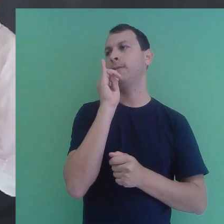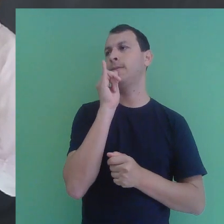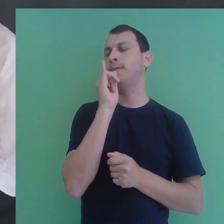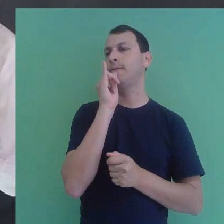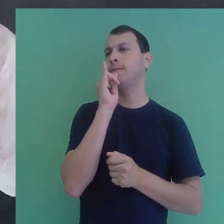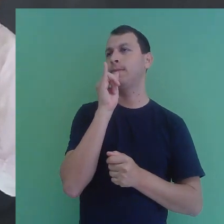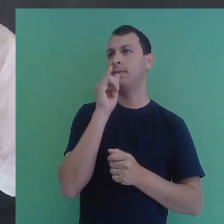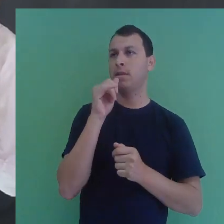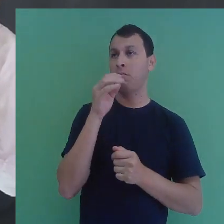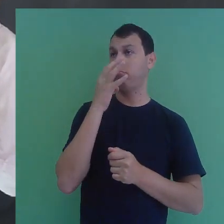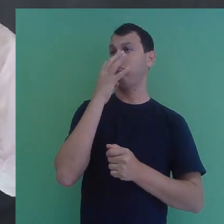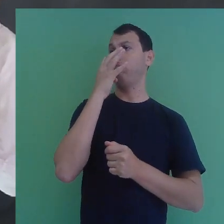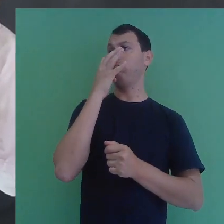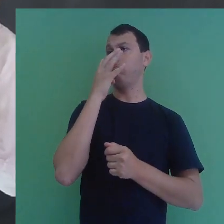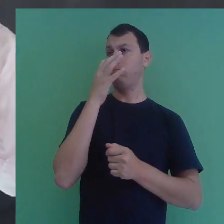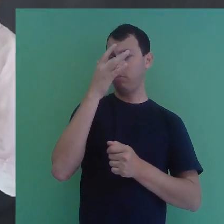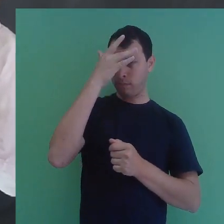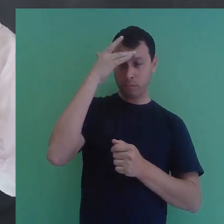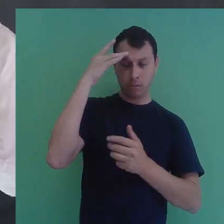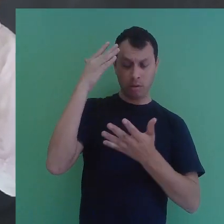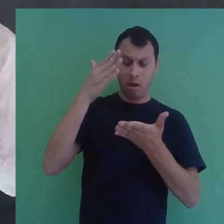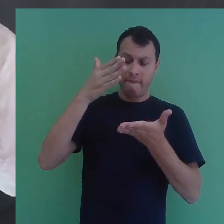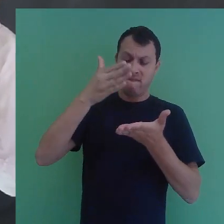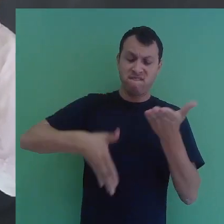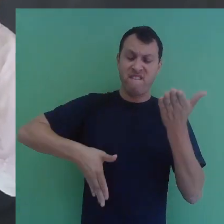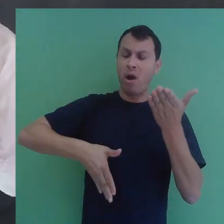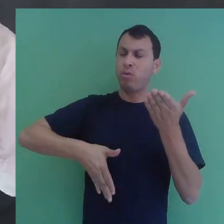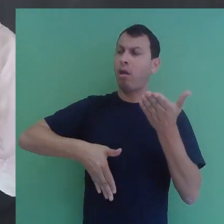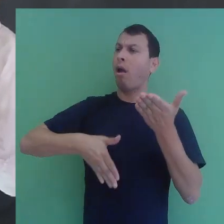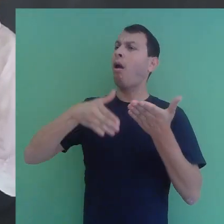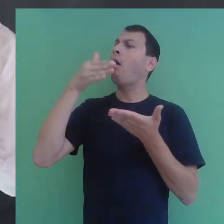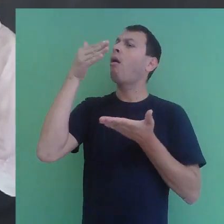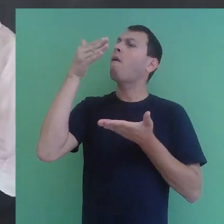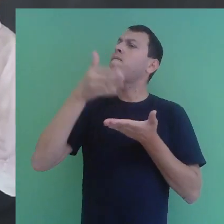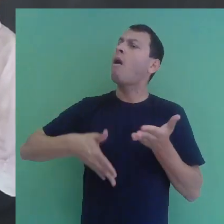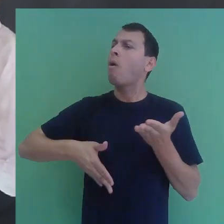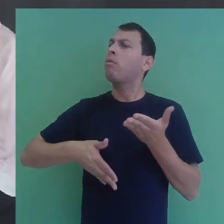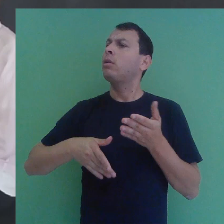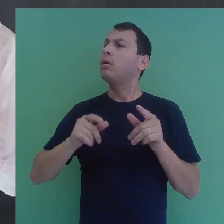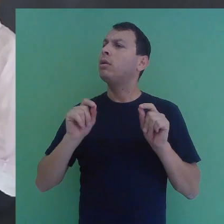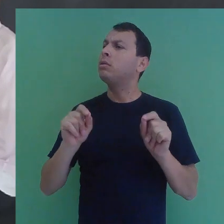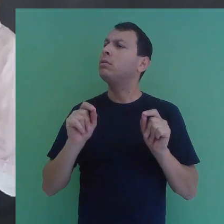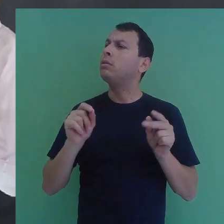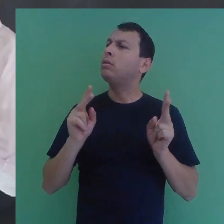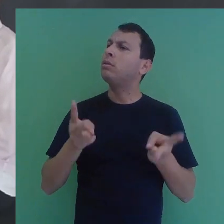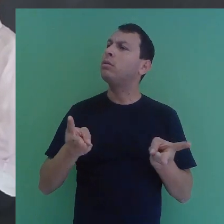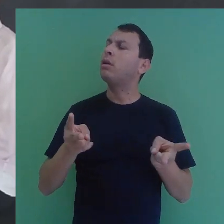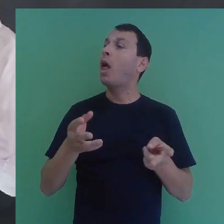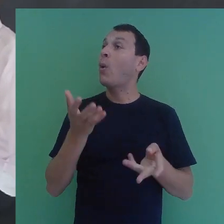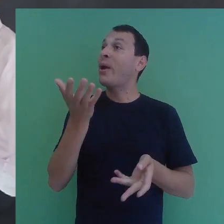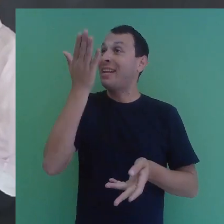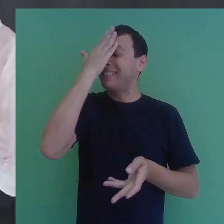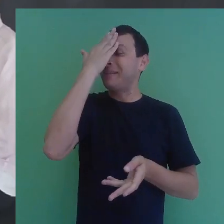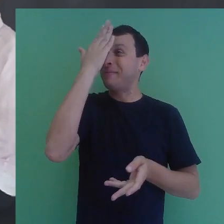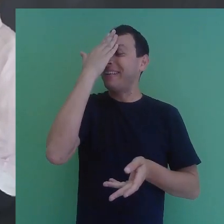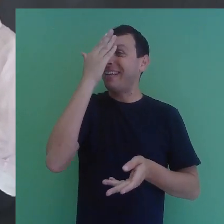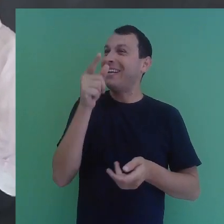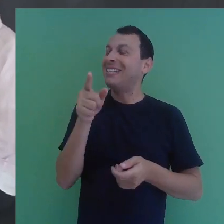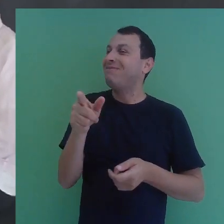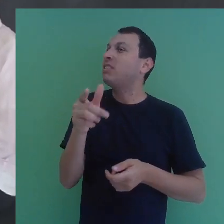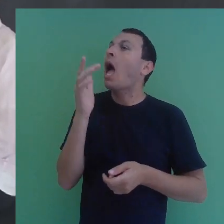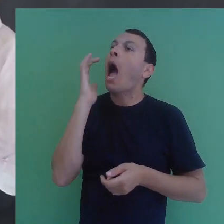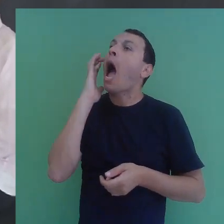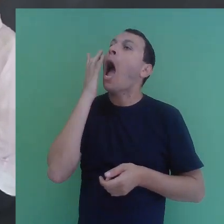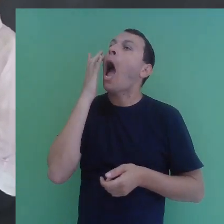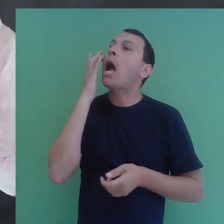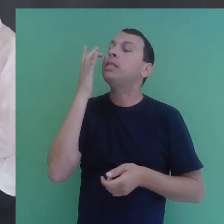pessoas que têm, sei lá, dedos faltando ou algum membro faltando e ainda assim aprendem. É isso que eu a queria fazer saber, Libras. se você acha